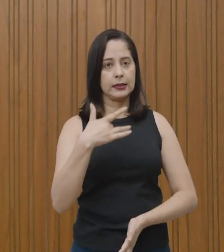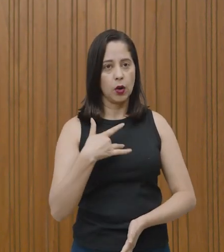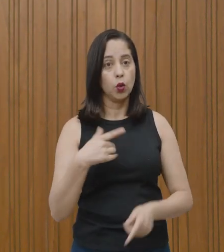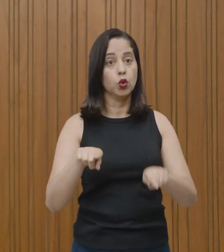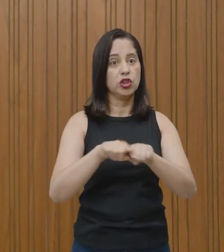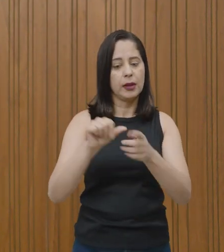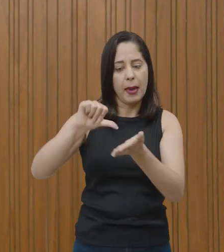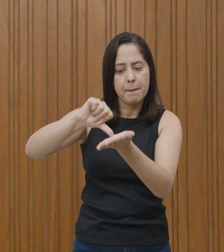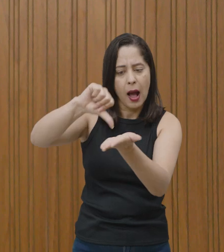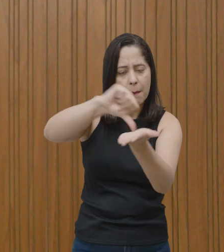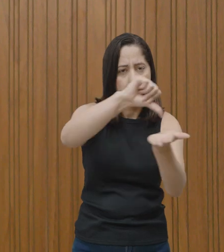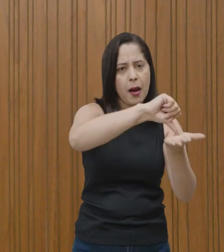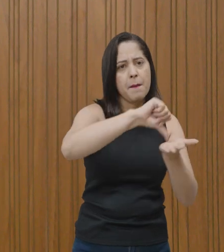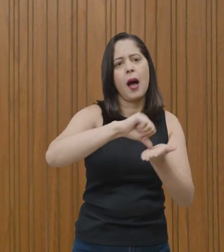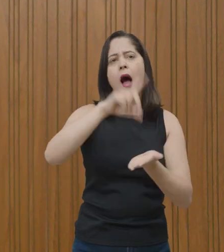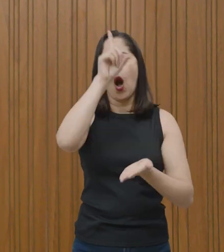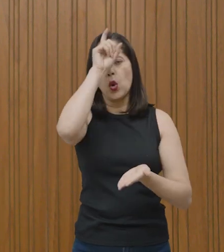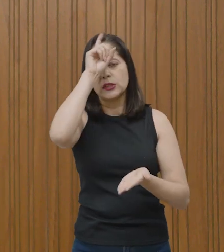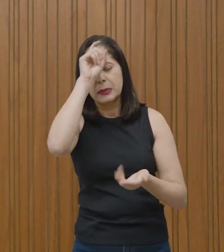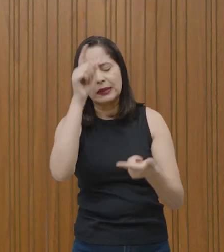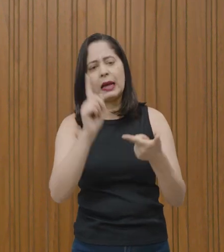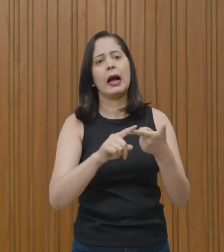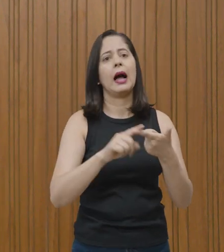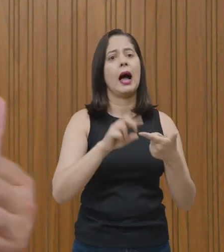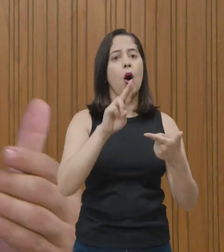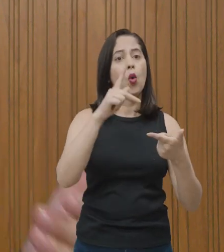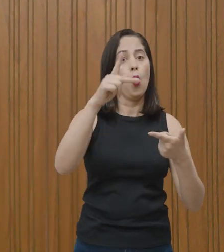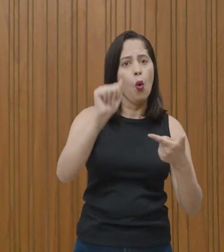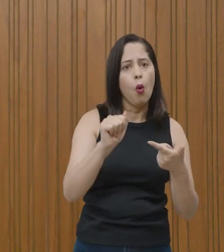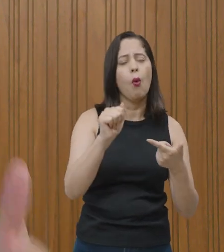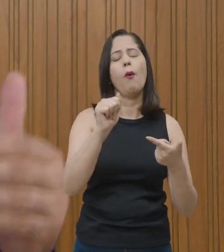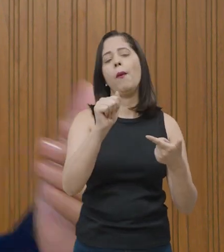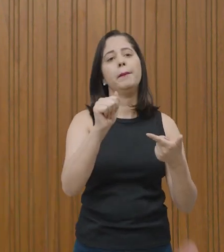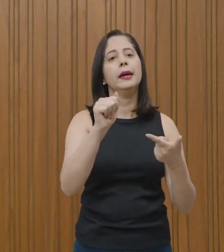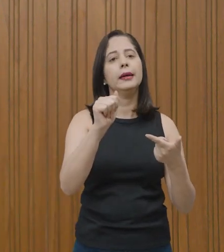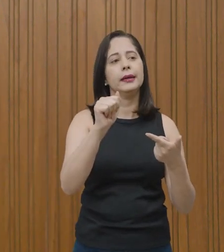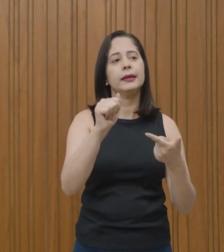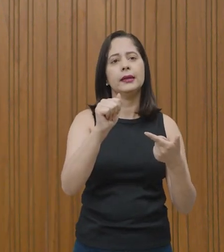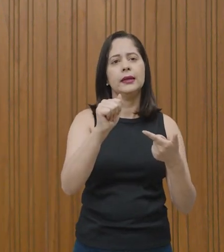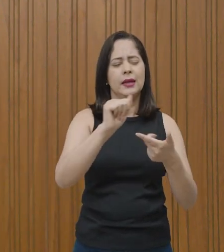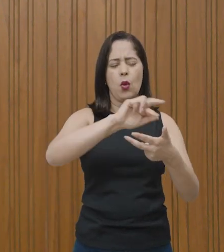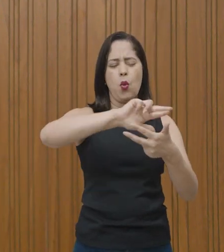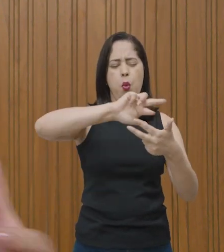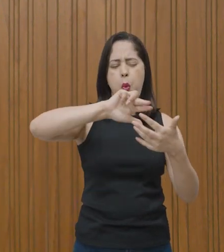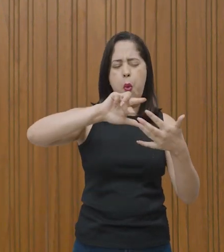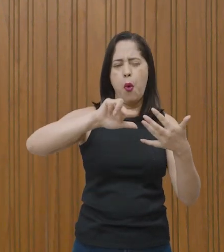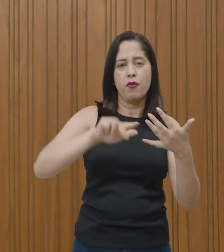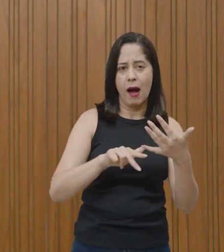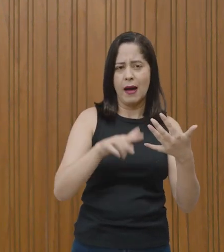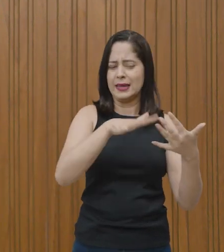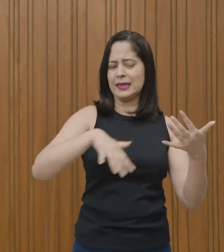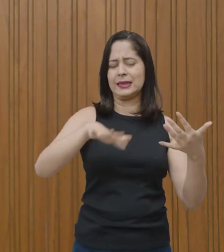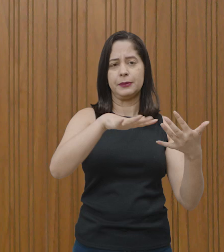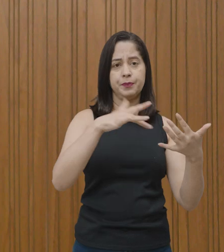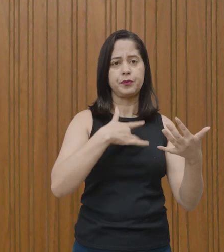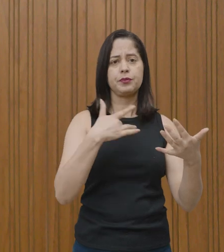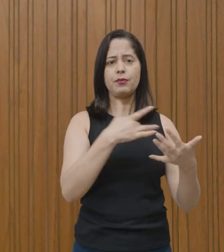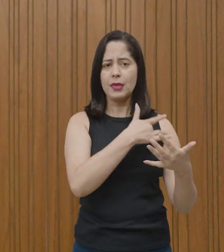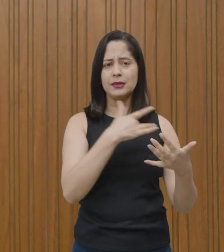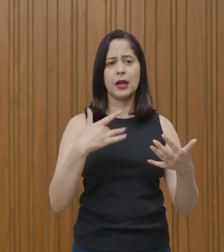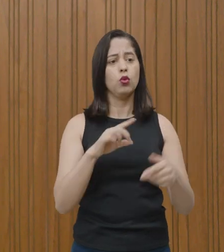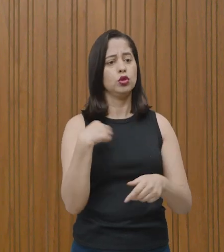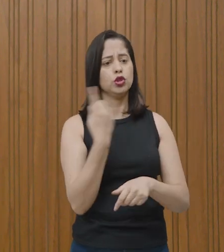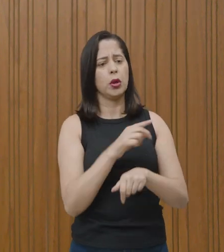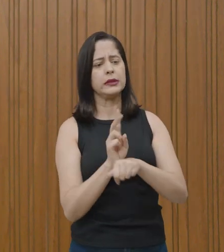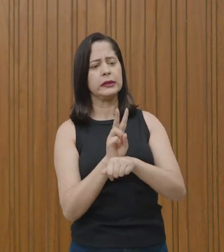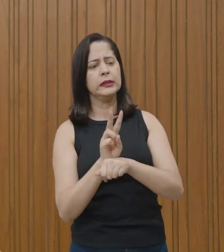Saúde, das unidades de saúde, Hospital Municipal, UPAs, UBSs, né, as diretorias de saúde, para